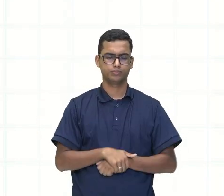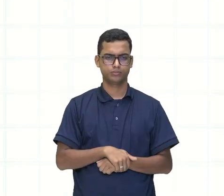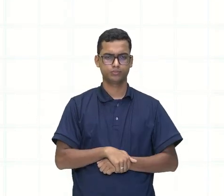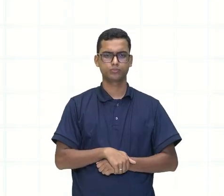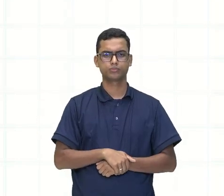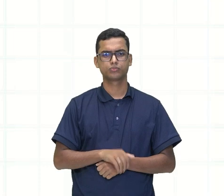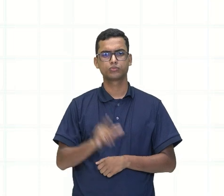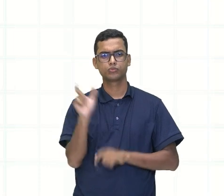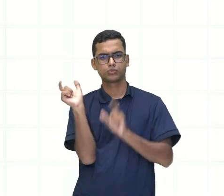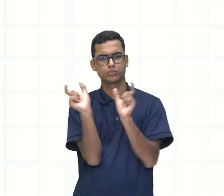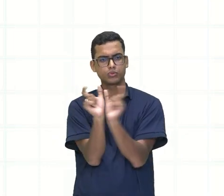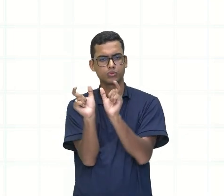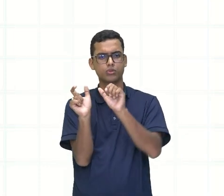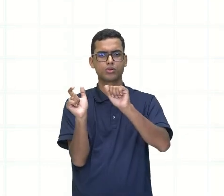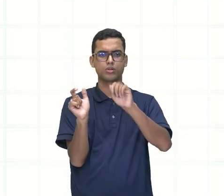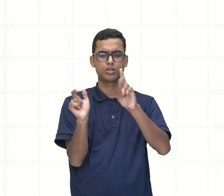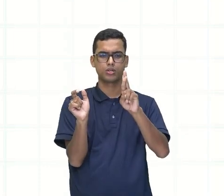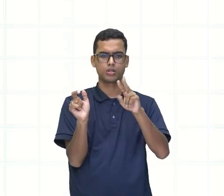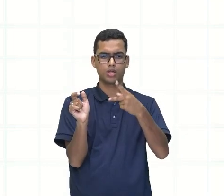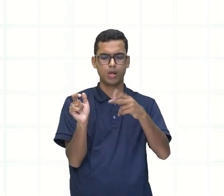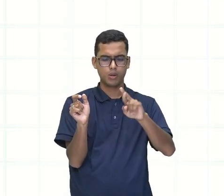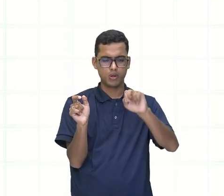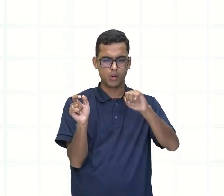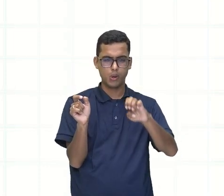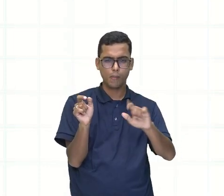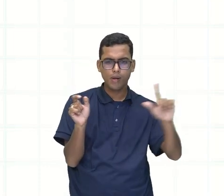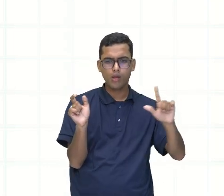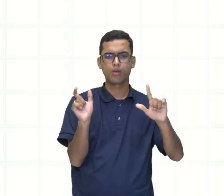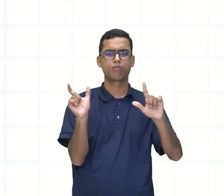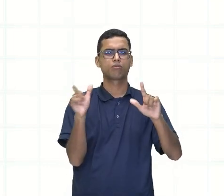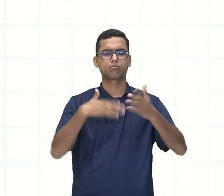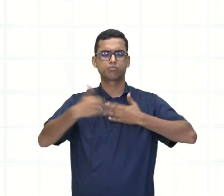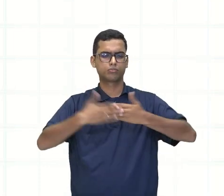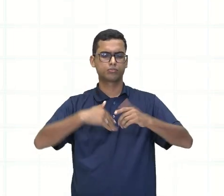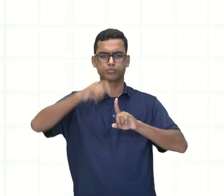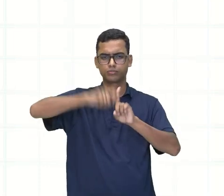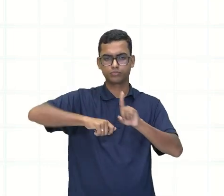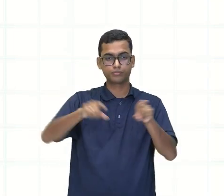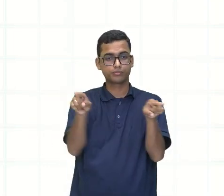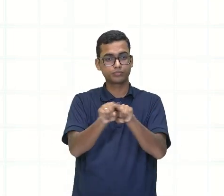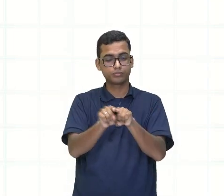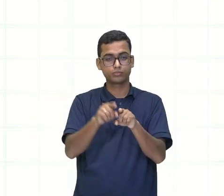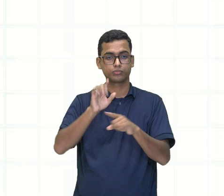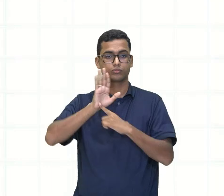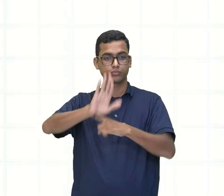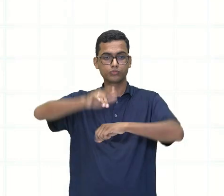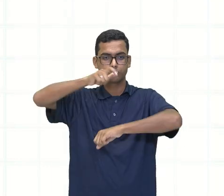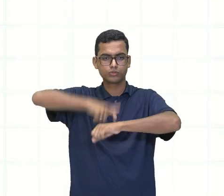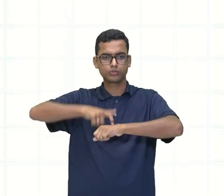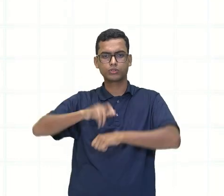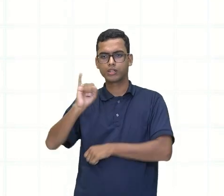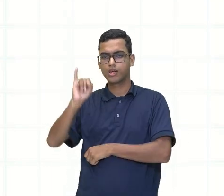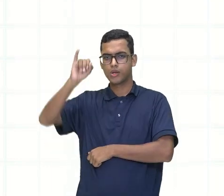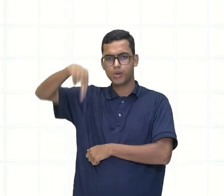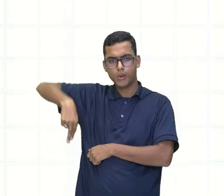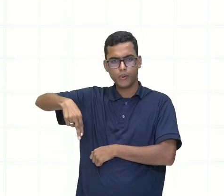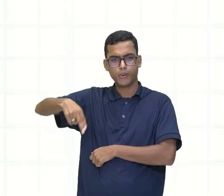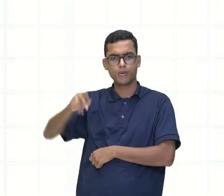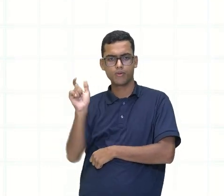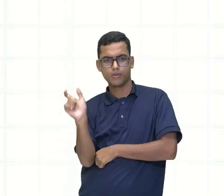on October. E temos também a expressão de tempo in, né? Em 2023, está aqui,